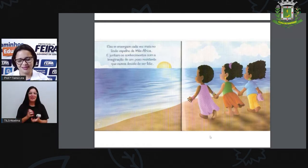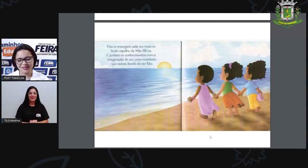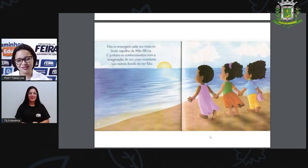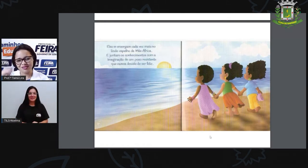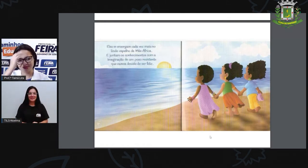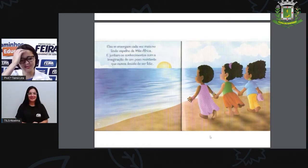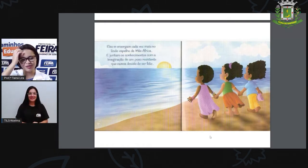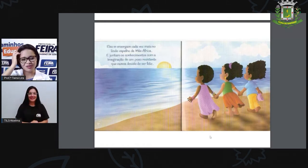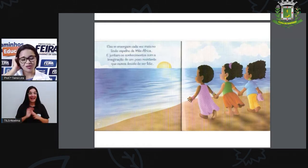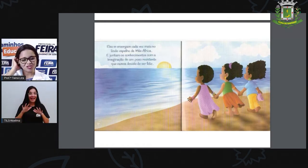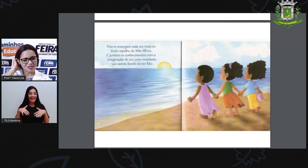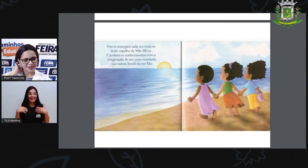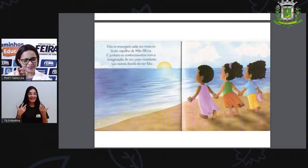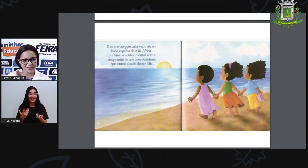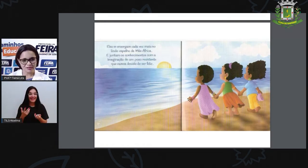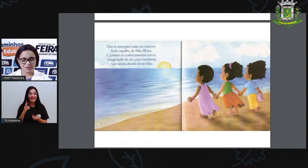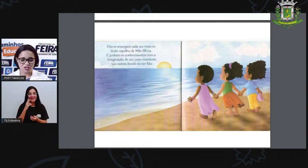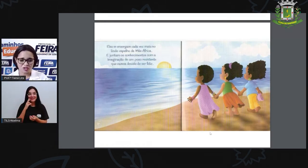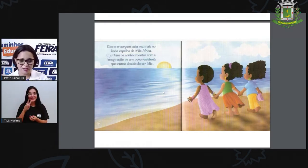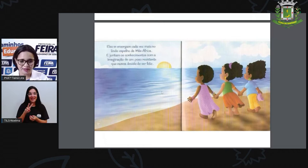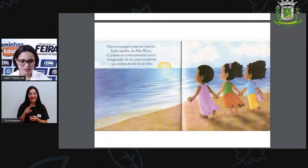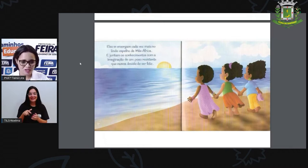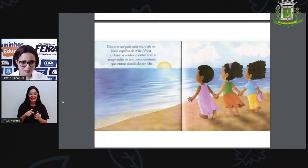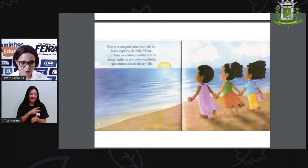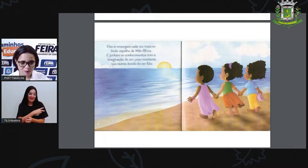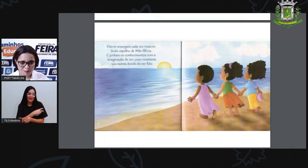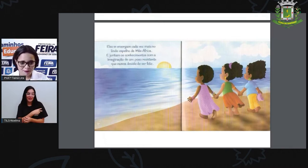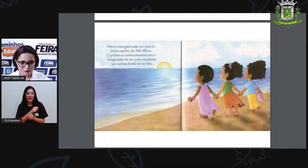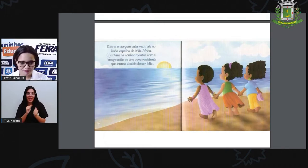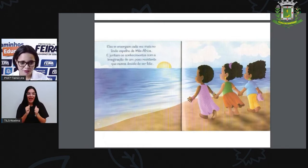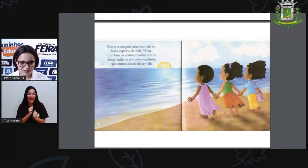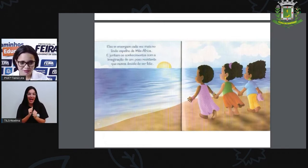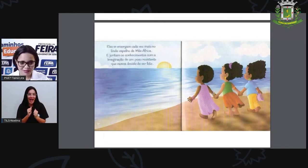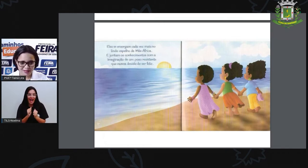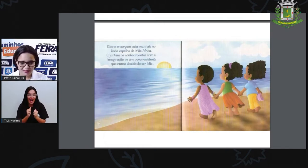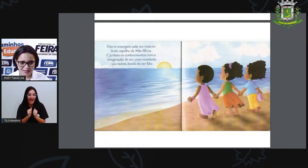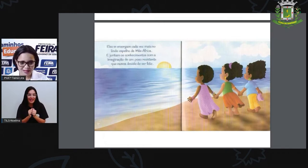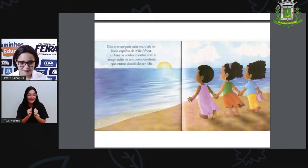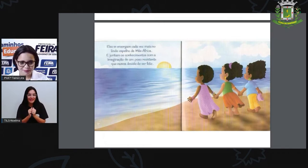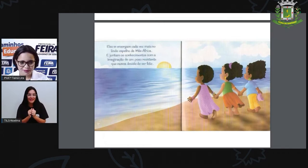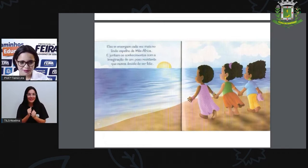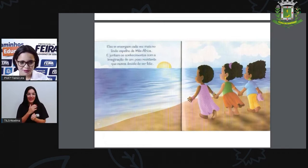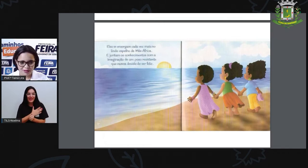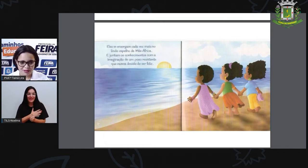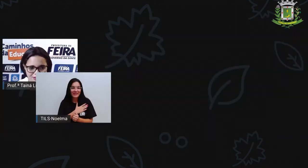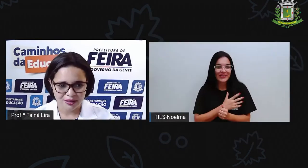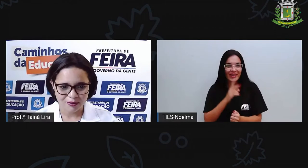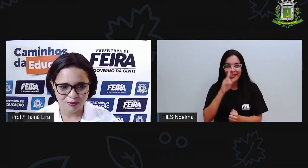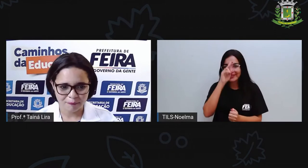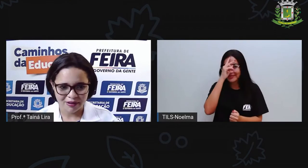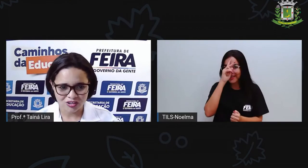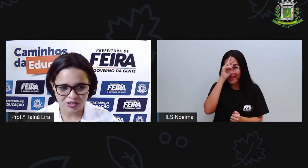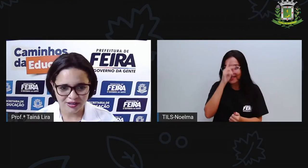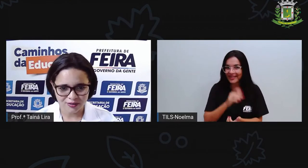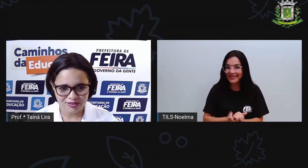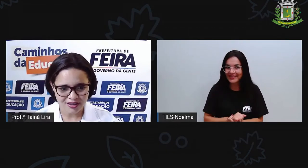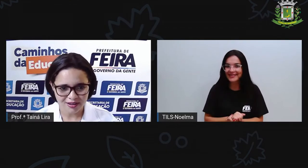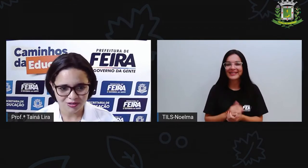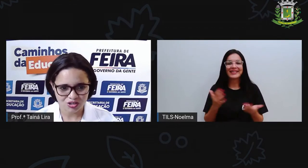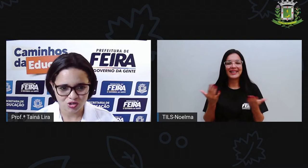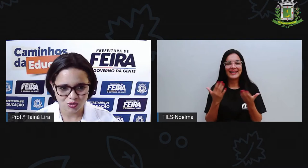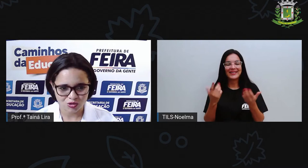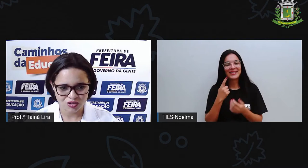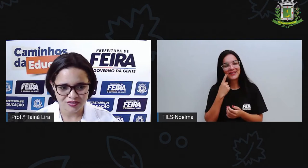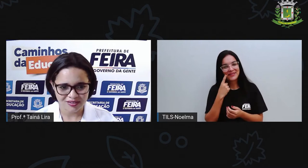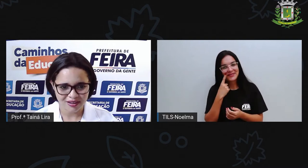Então, segundo ano, gostaram da nossa história? Deixa para voltar lá, compartilhar a nossa